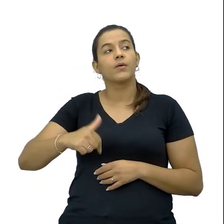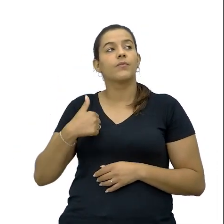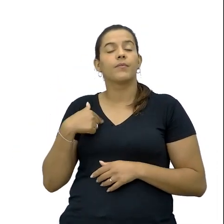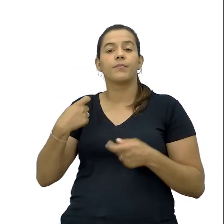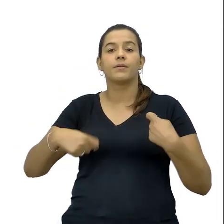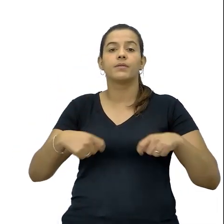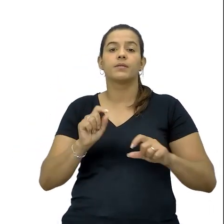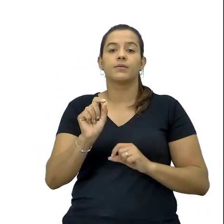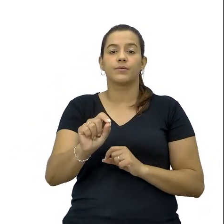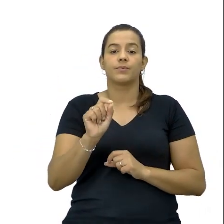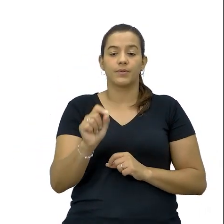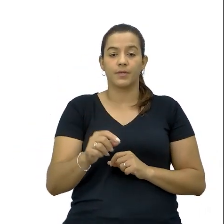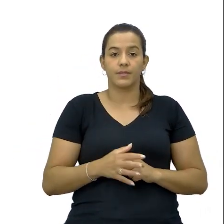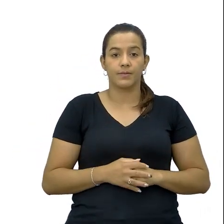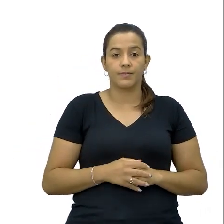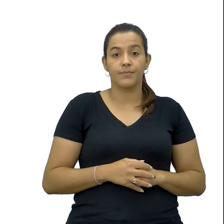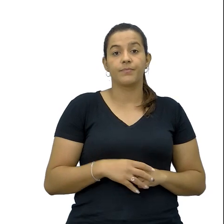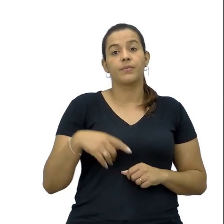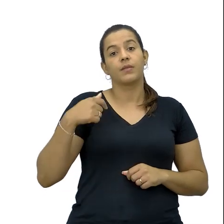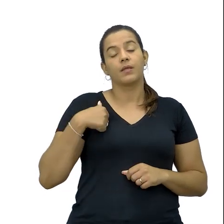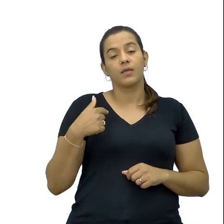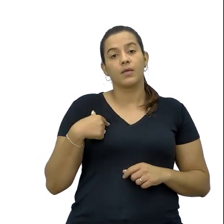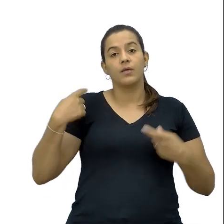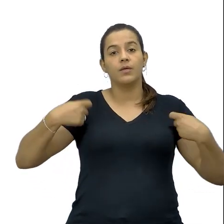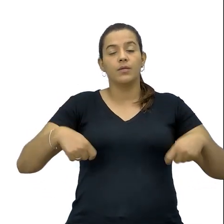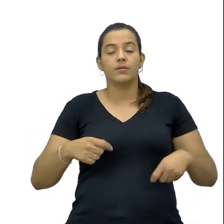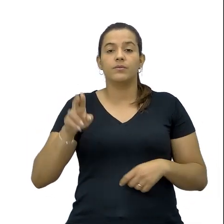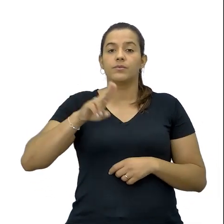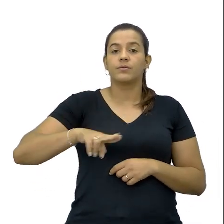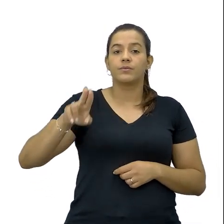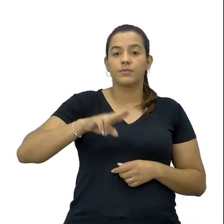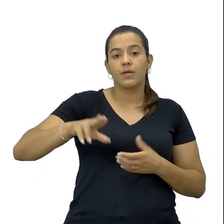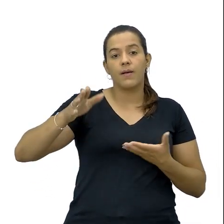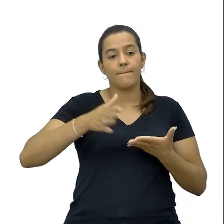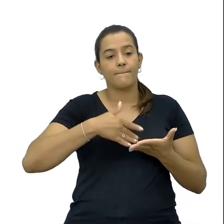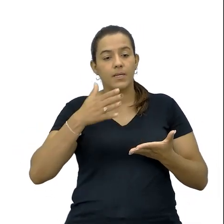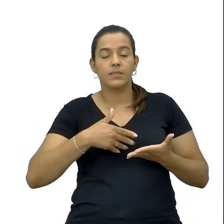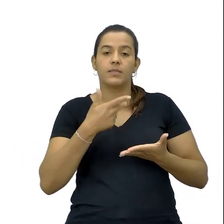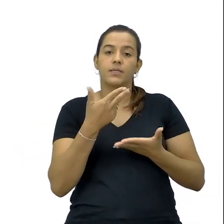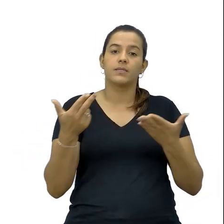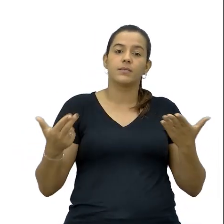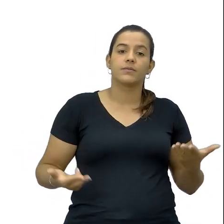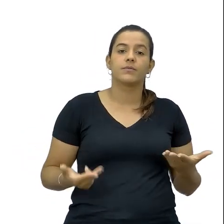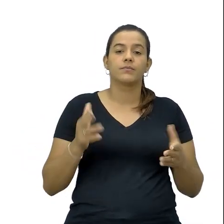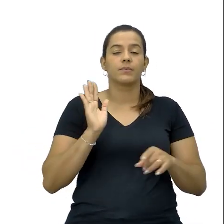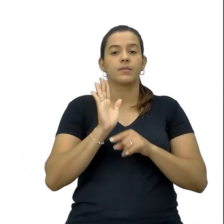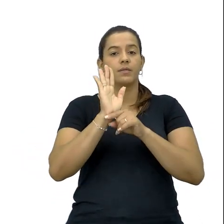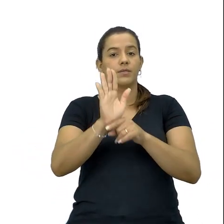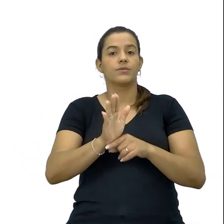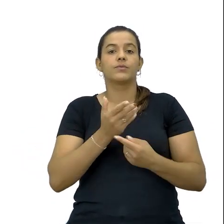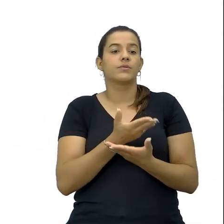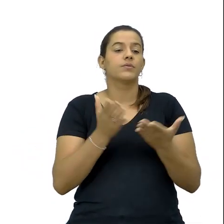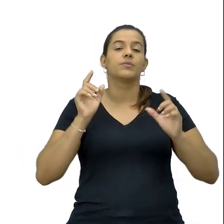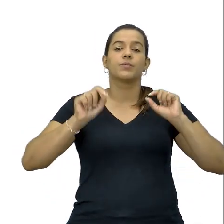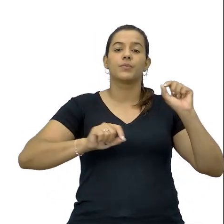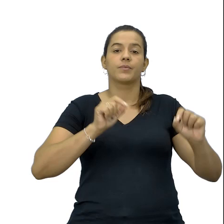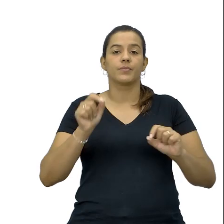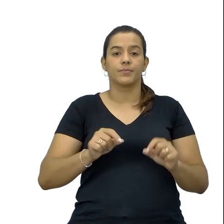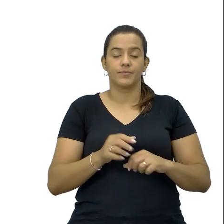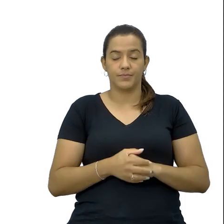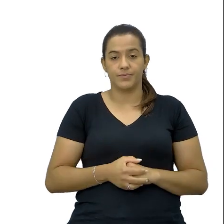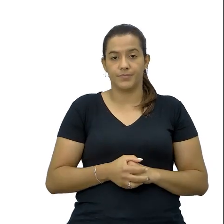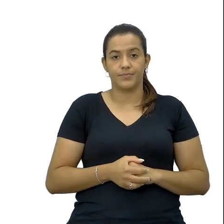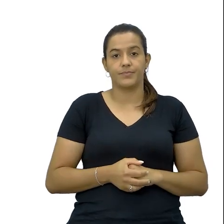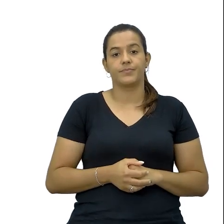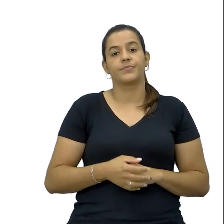precisar, né? Quais são os materiais que eu vou utilizar para estar agregando a isso, né? Então, aqui a